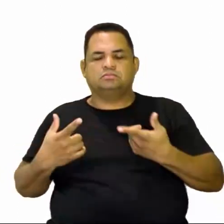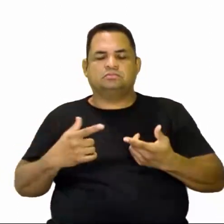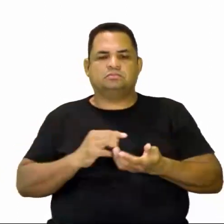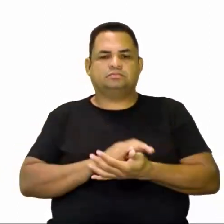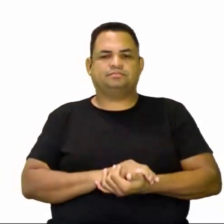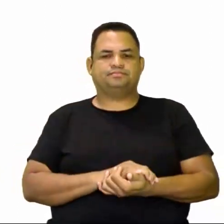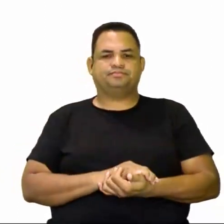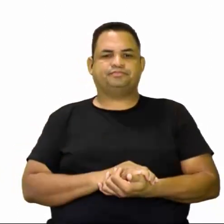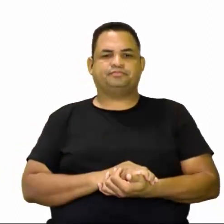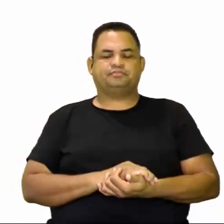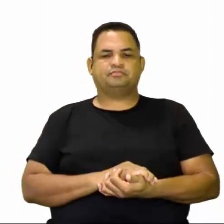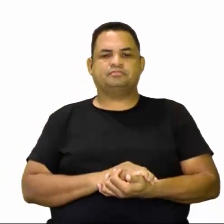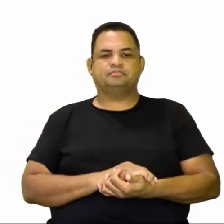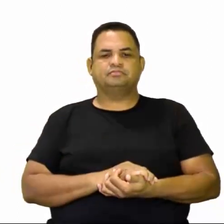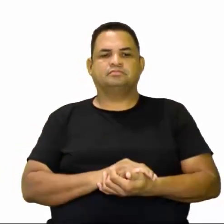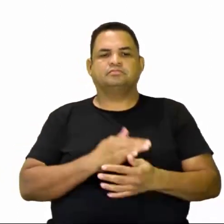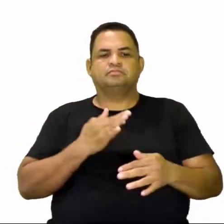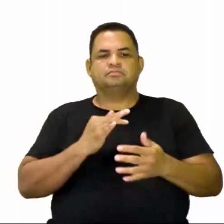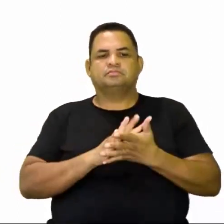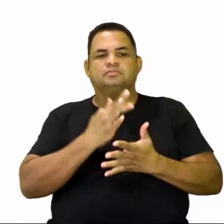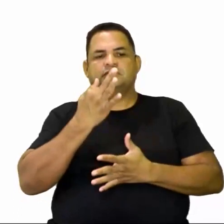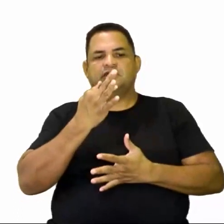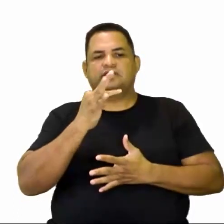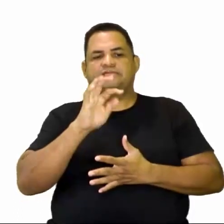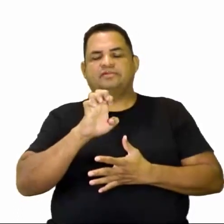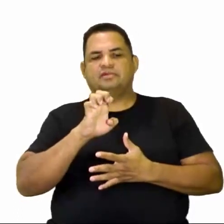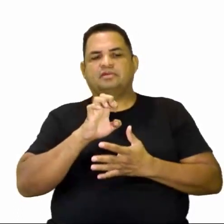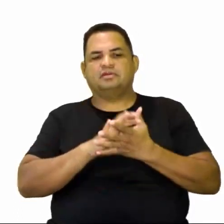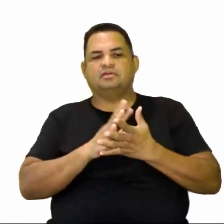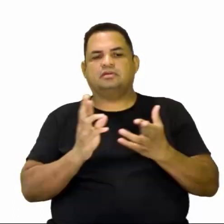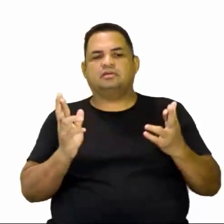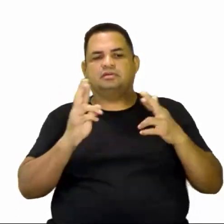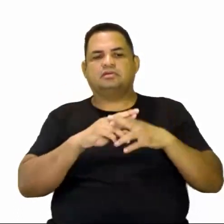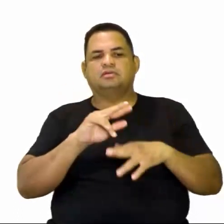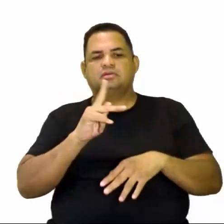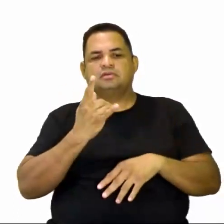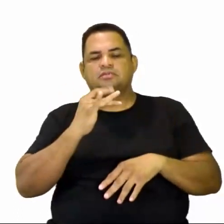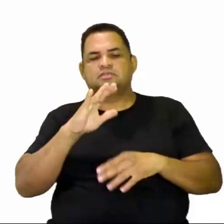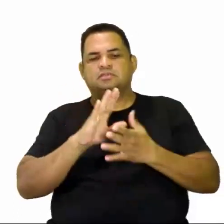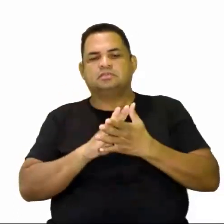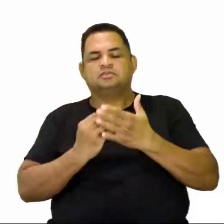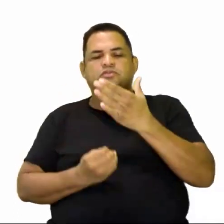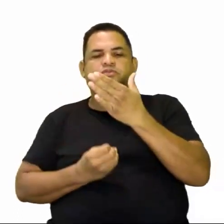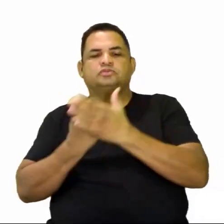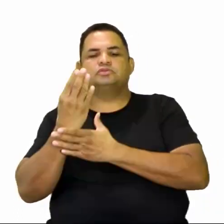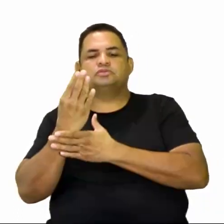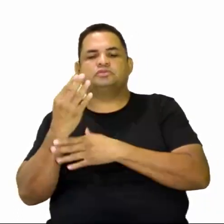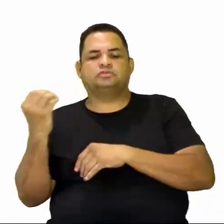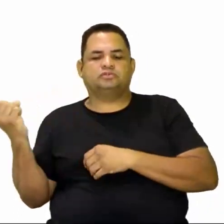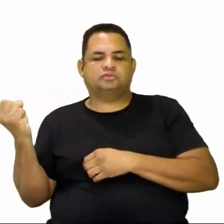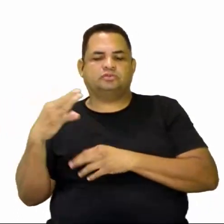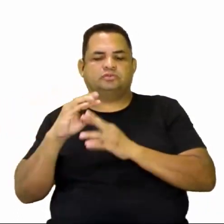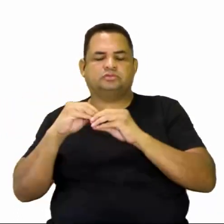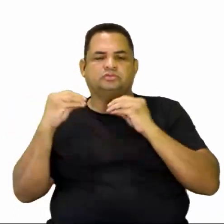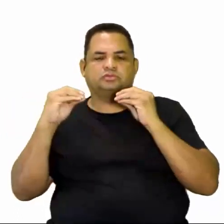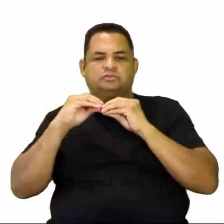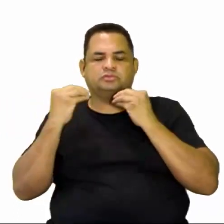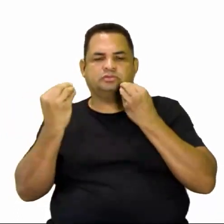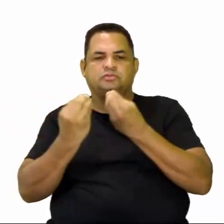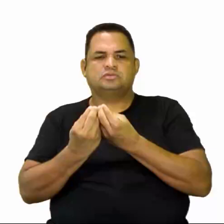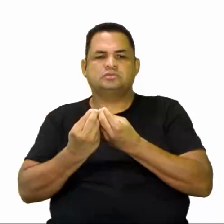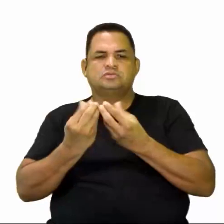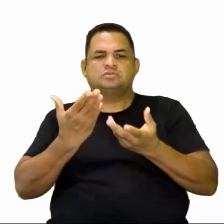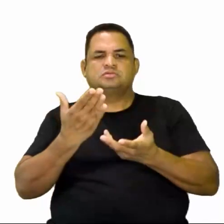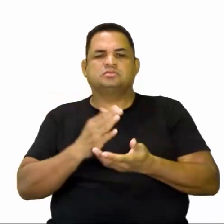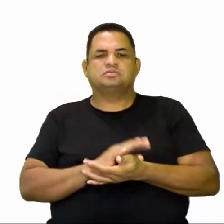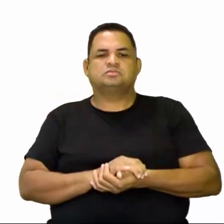relembrando, o ferro reagiu com HCl, formou substância diferente, um produto diferente,